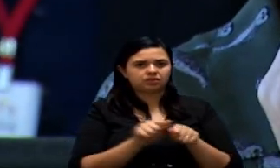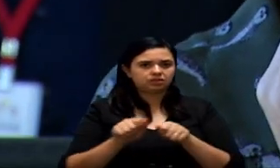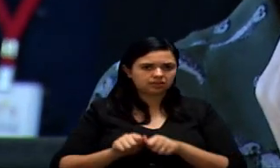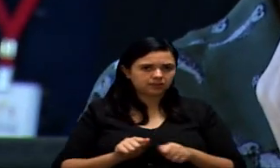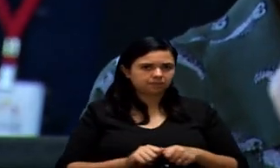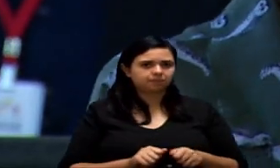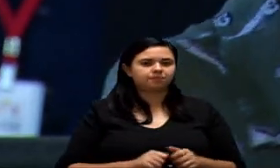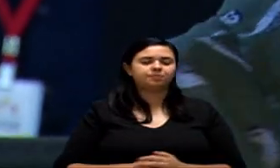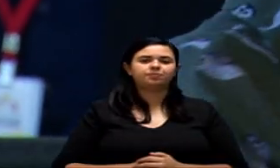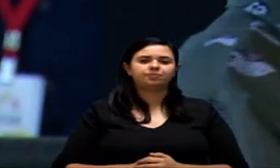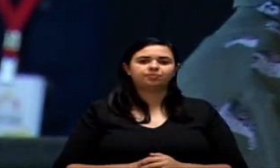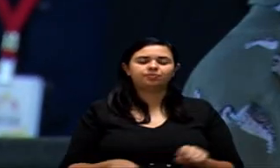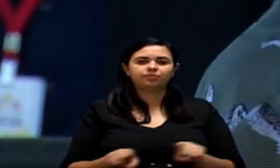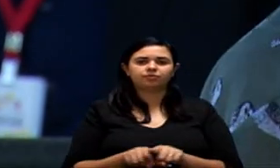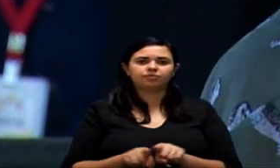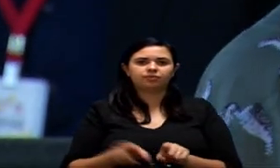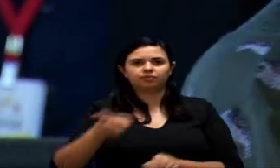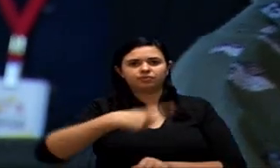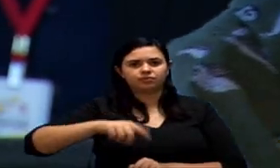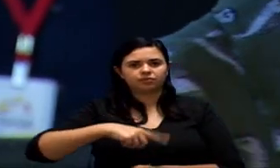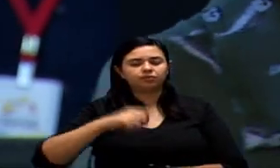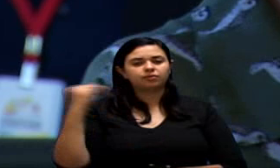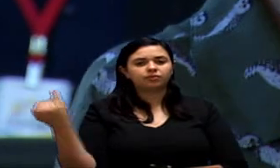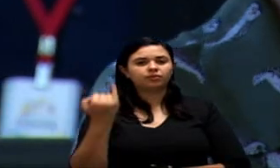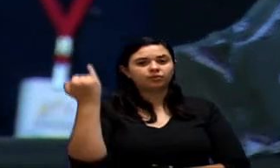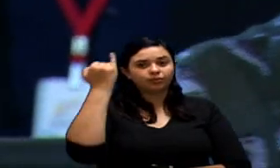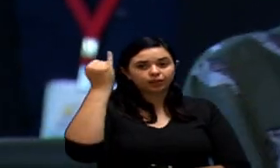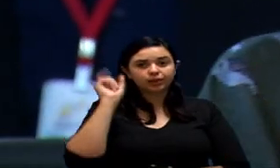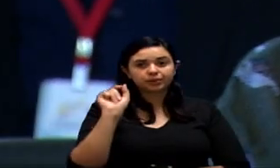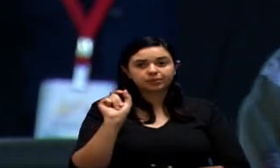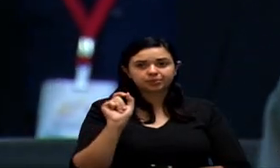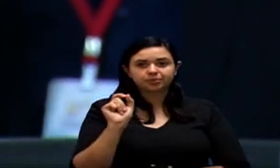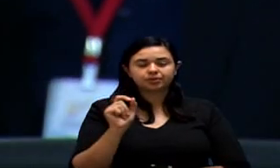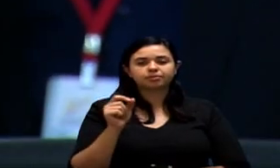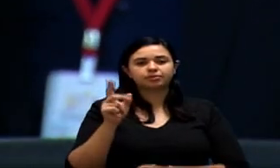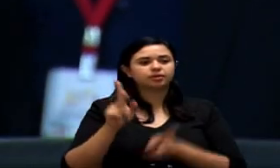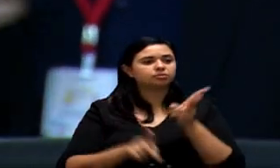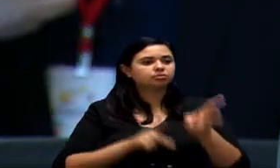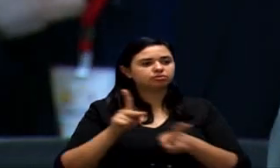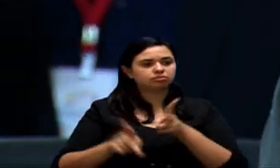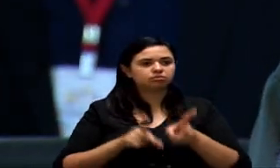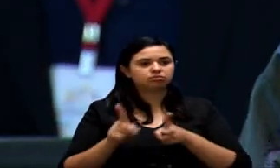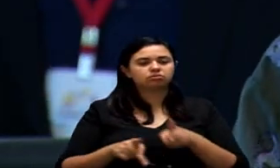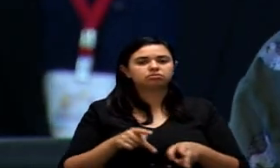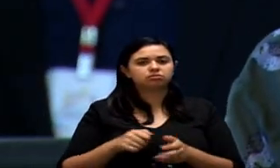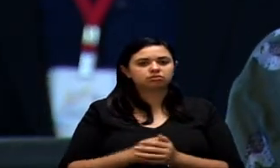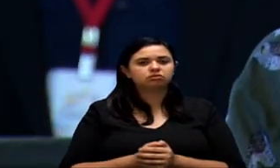importante, vereador. Quando nós debatemos aqui que é importante que a população